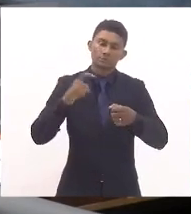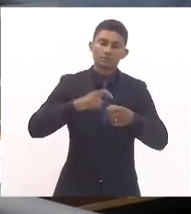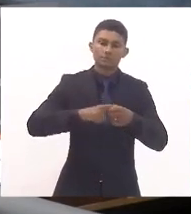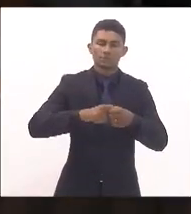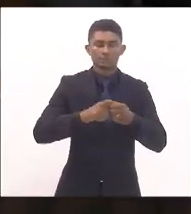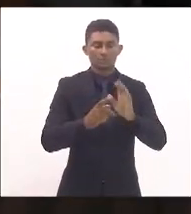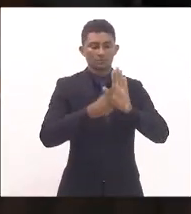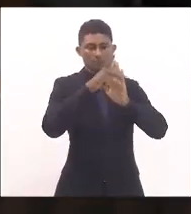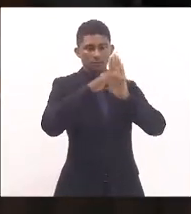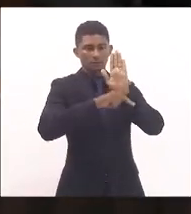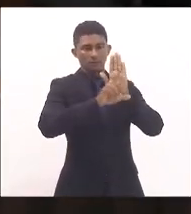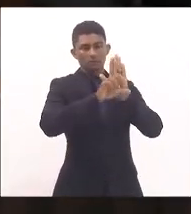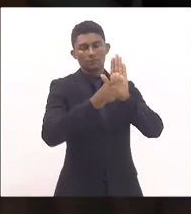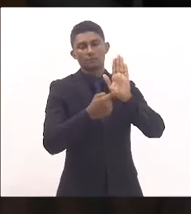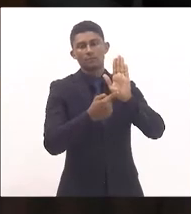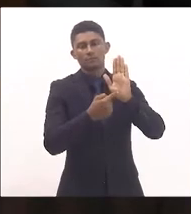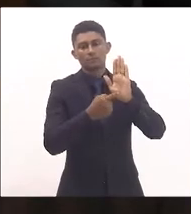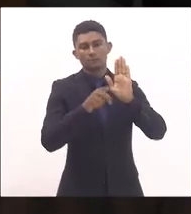projeto de lei